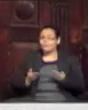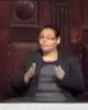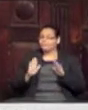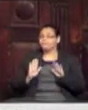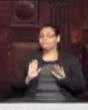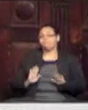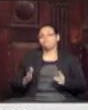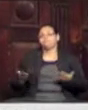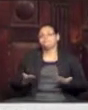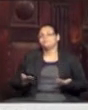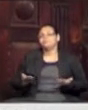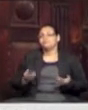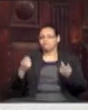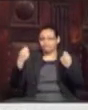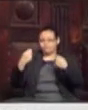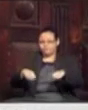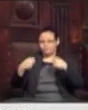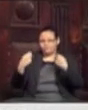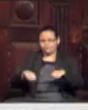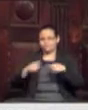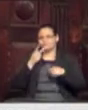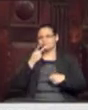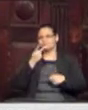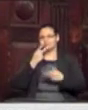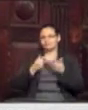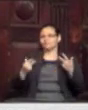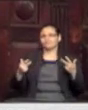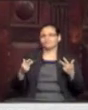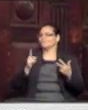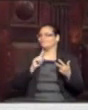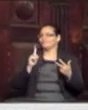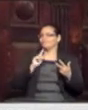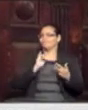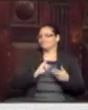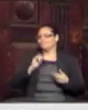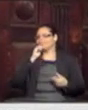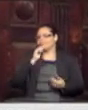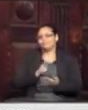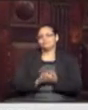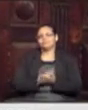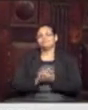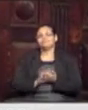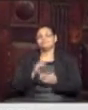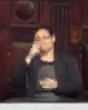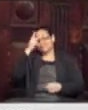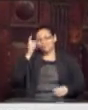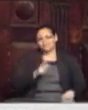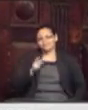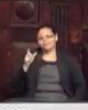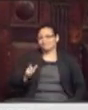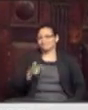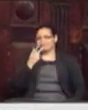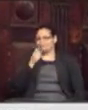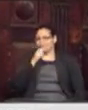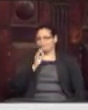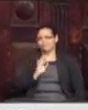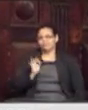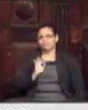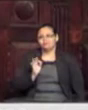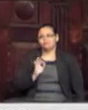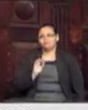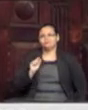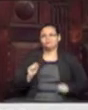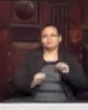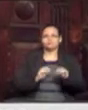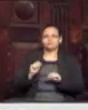Agora, é preciso dizer algo que não está sendo dito, que as pessoas não estão falando e